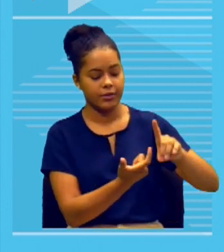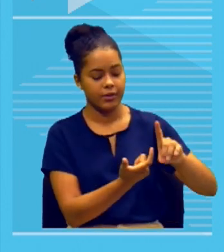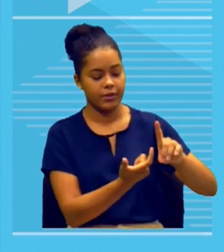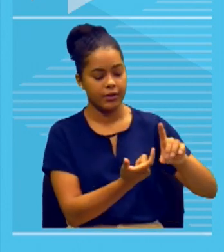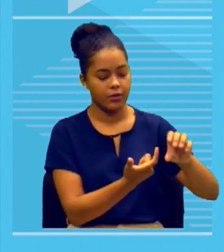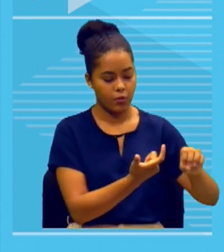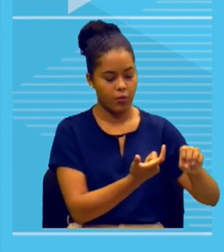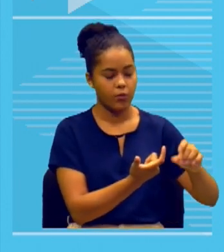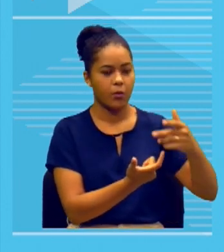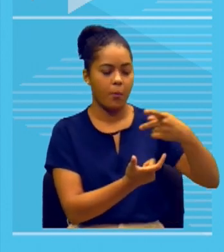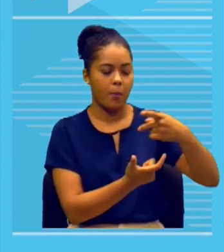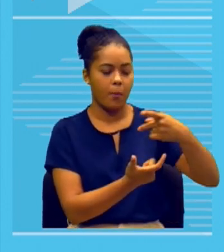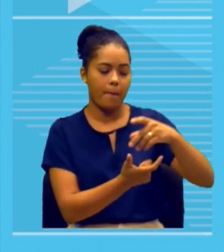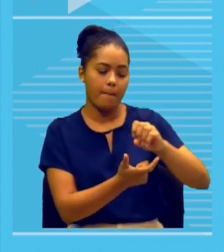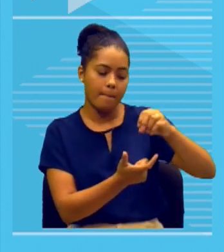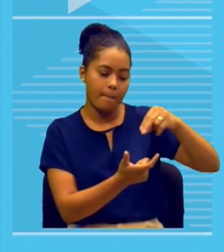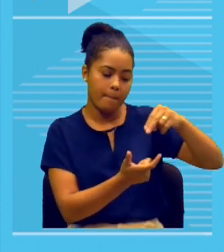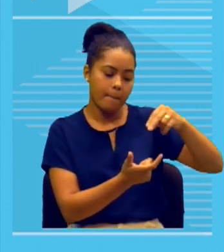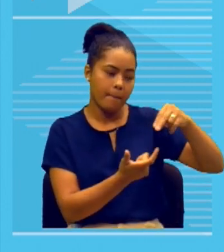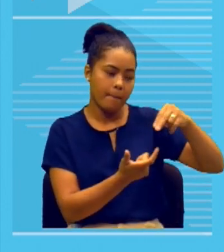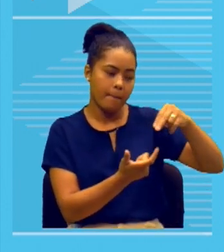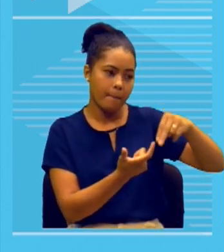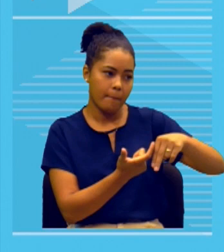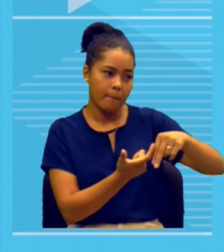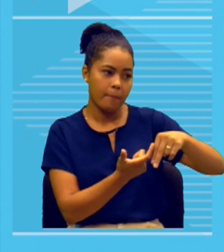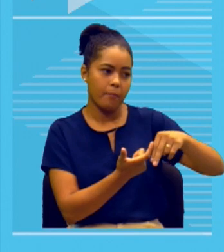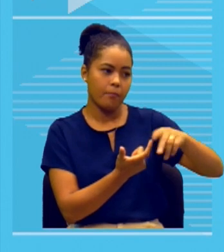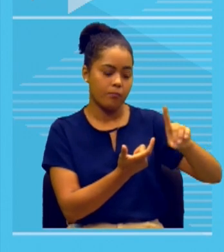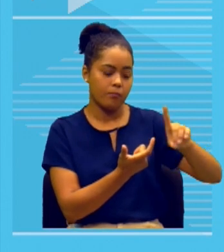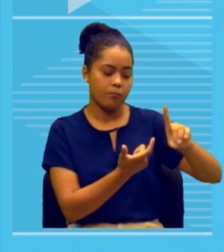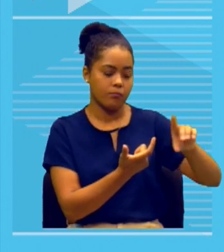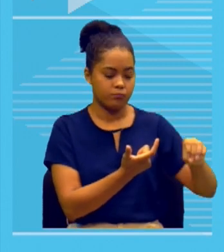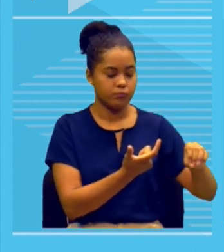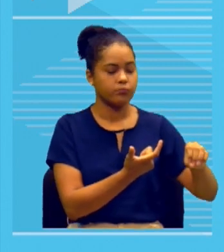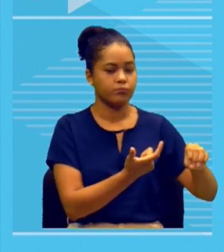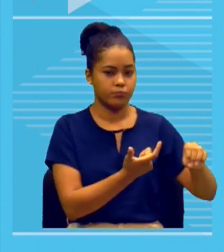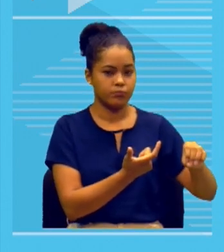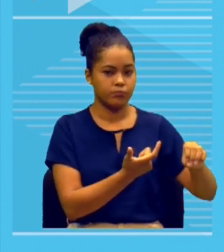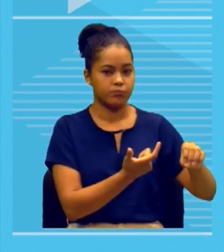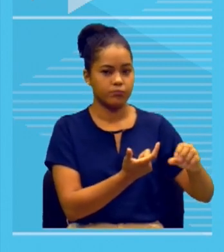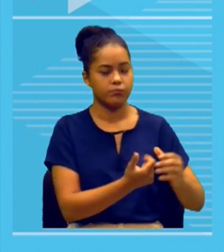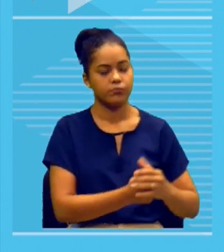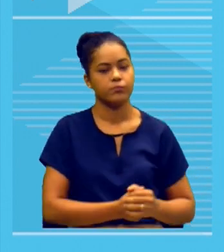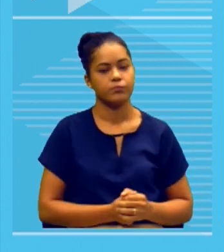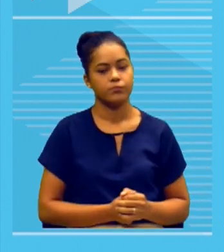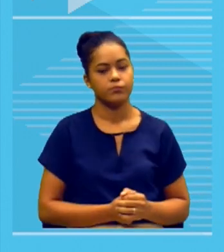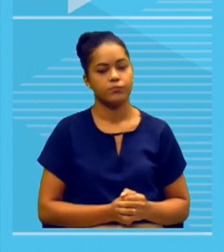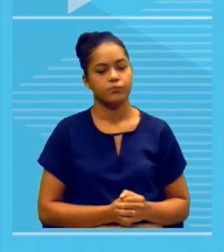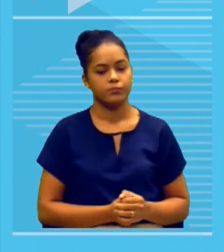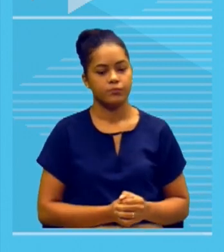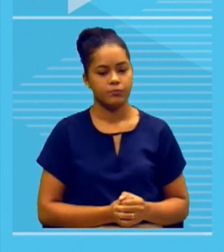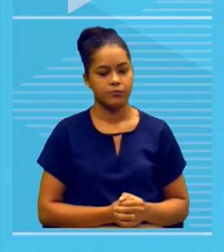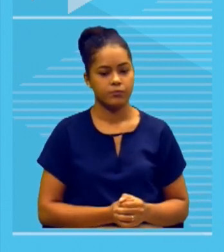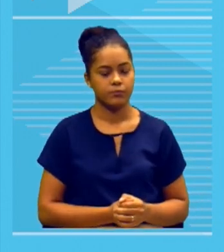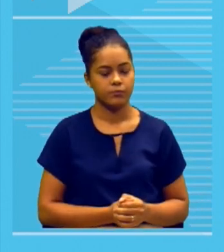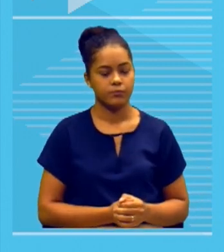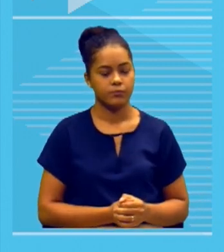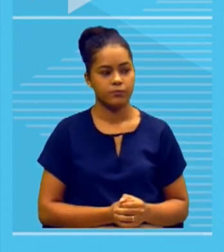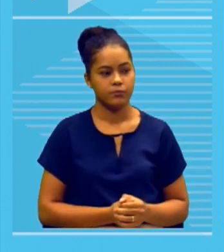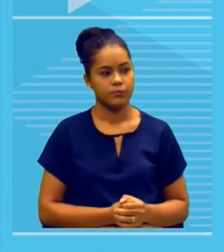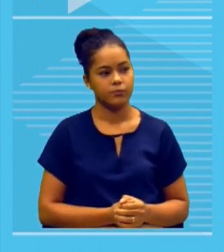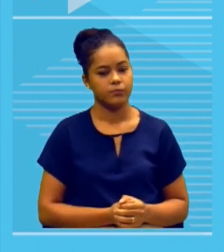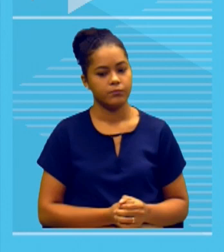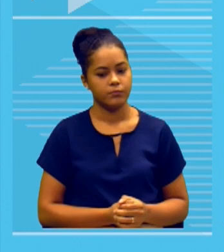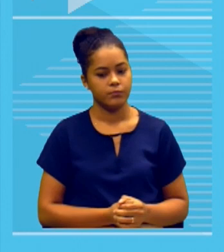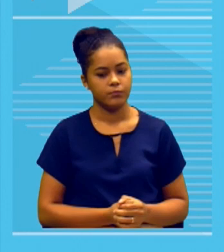pássaros vão se os pássaros em sipondo o sol vão se os pássaros Ok